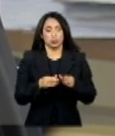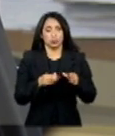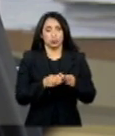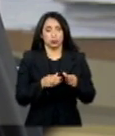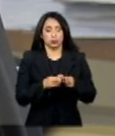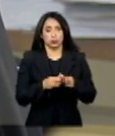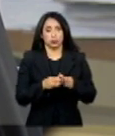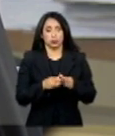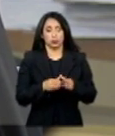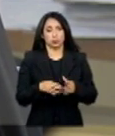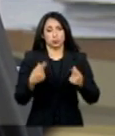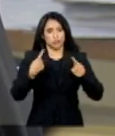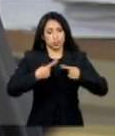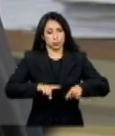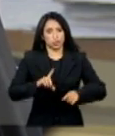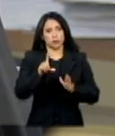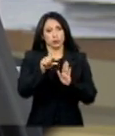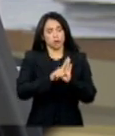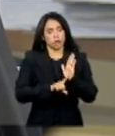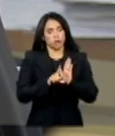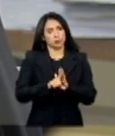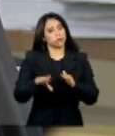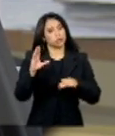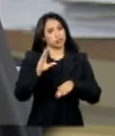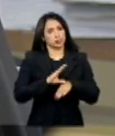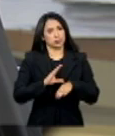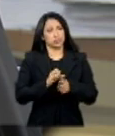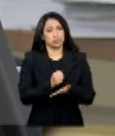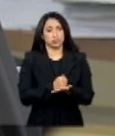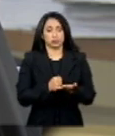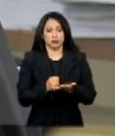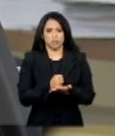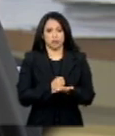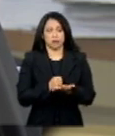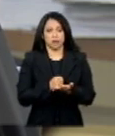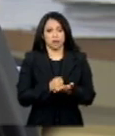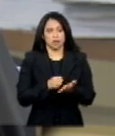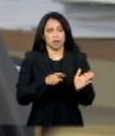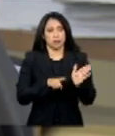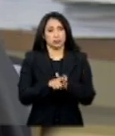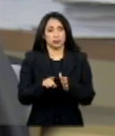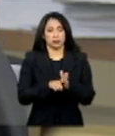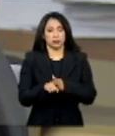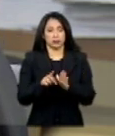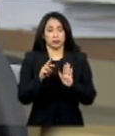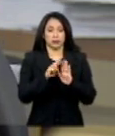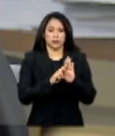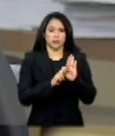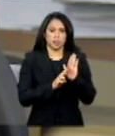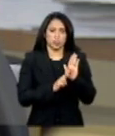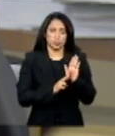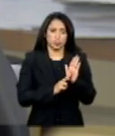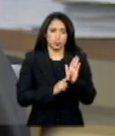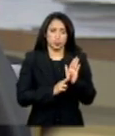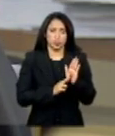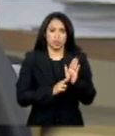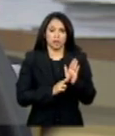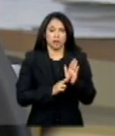poluição eo direito constitucional fundamental se examina uma norma que cria privilégios